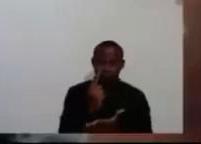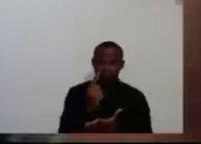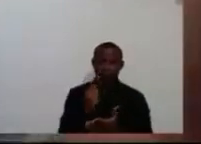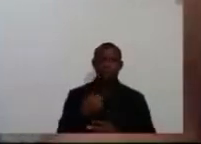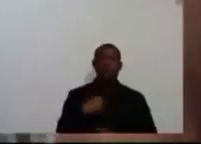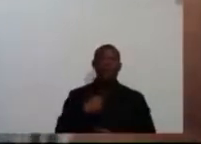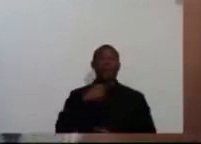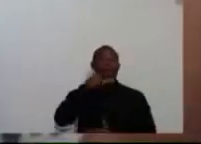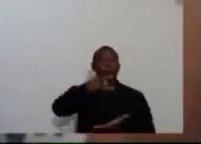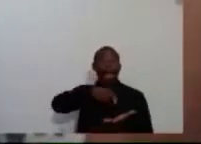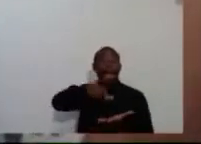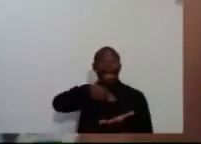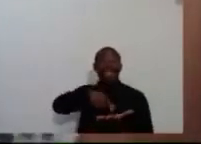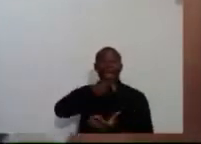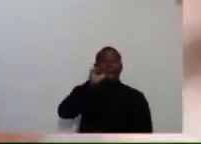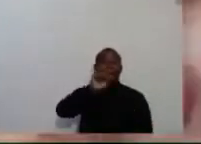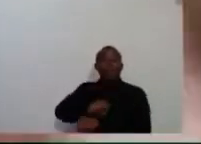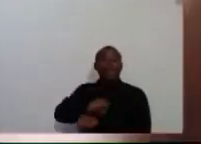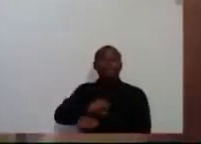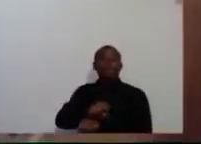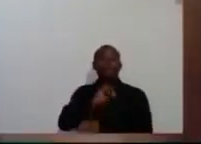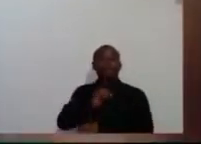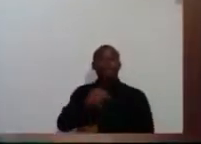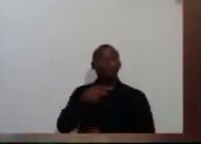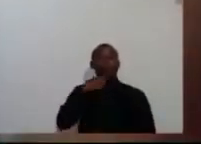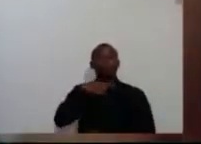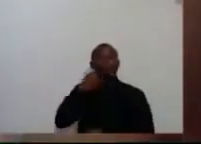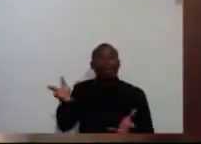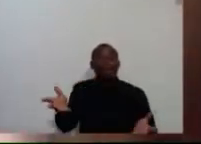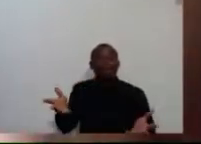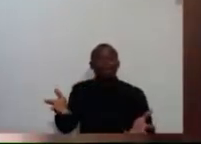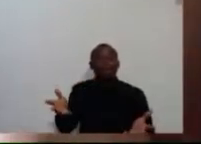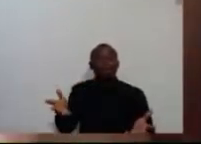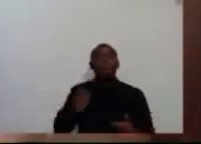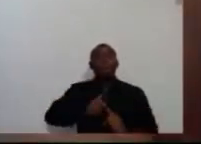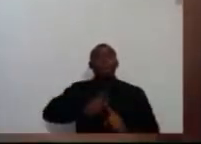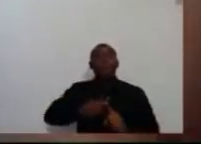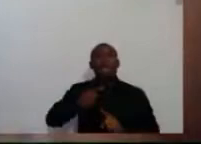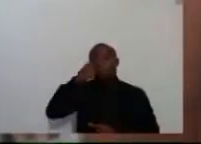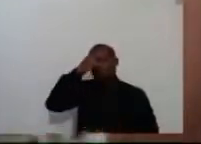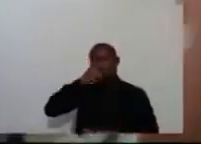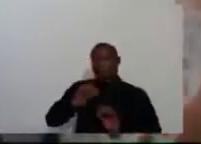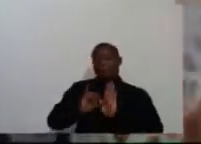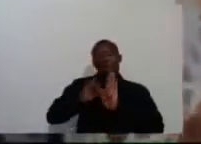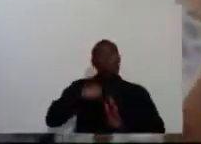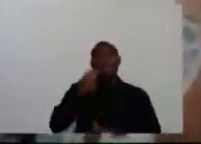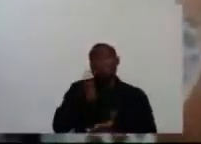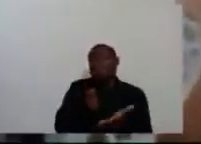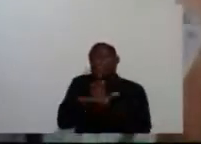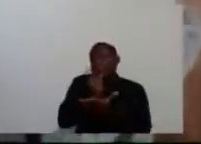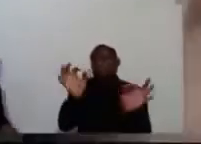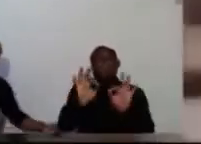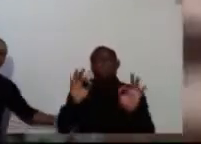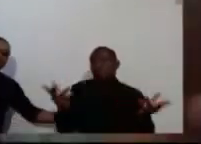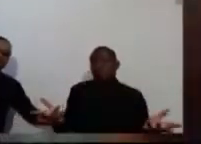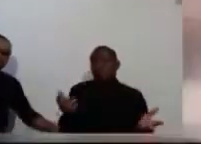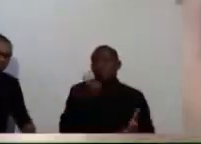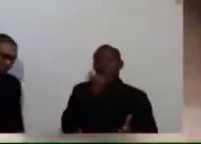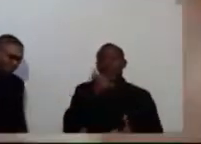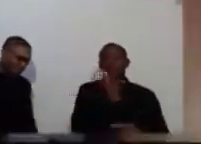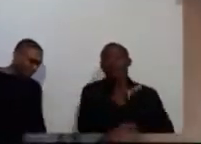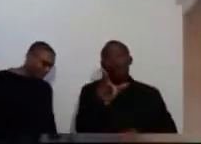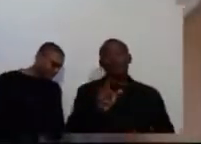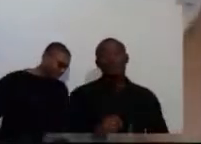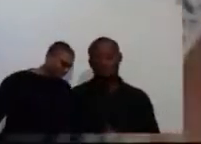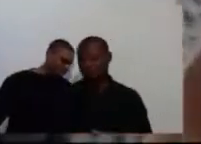esse não é o seu perfil de compra. Ligue se você estiver comprando, cancele seu cartão, porque eles podem estar sendo clonados. Imagina, eu tô comprando,